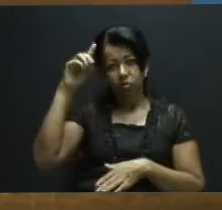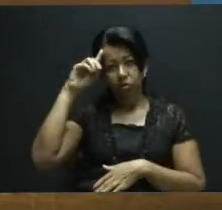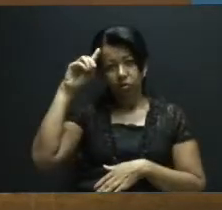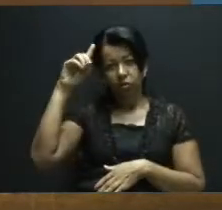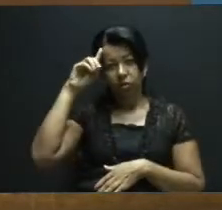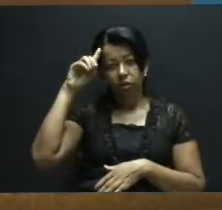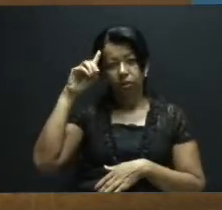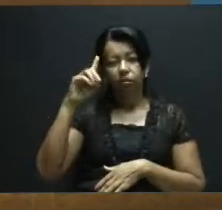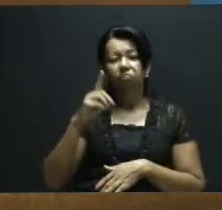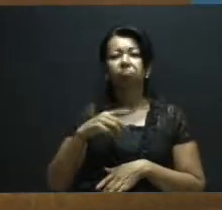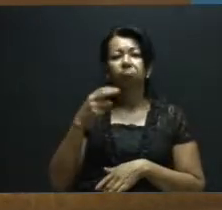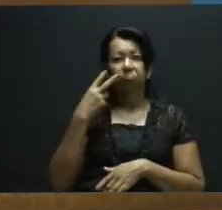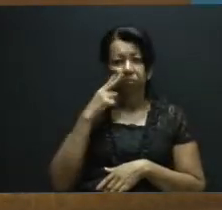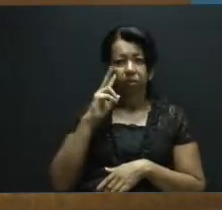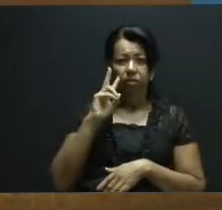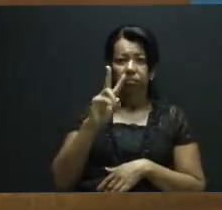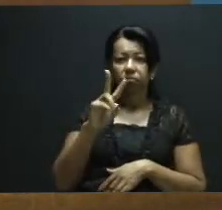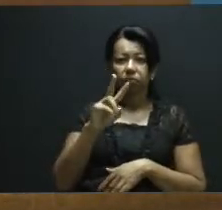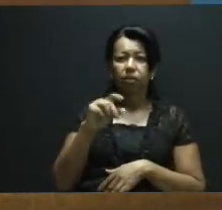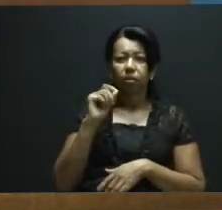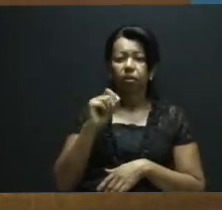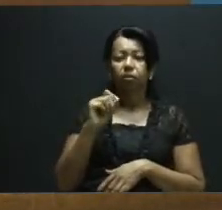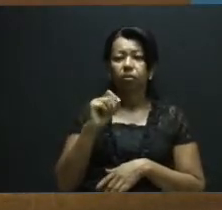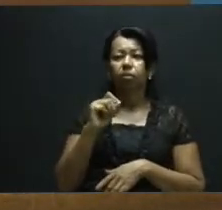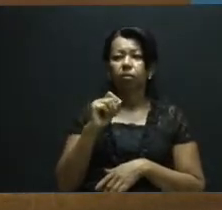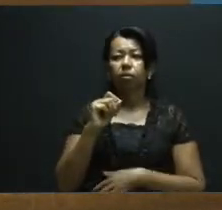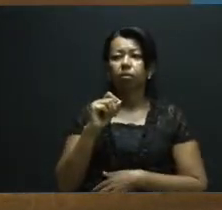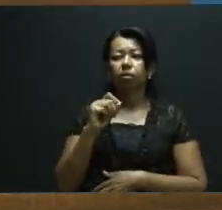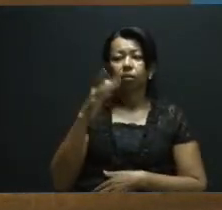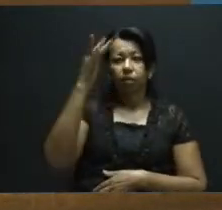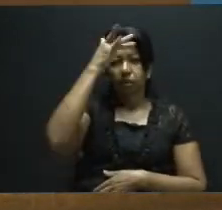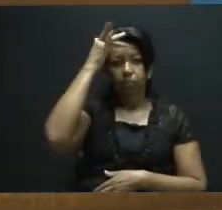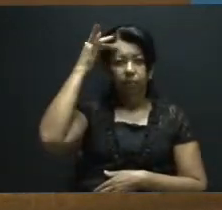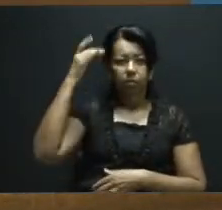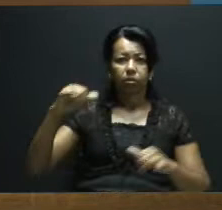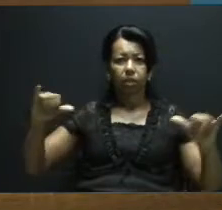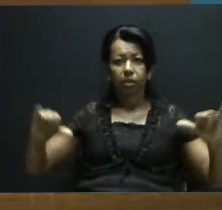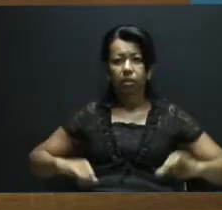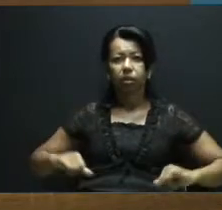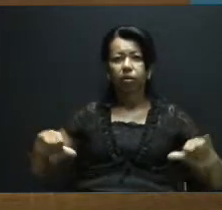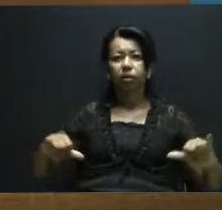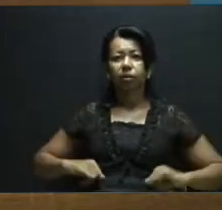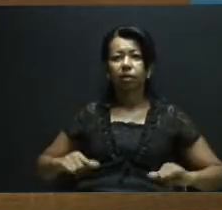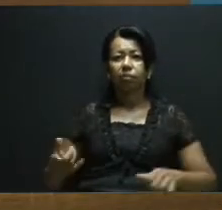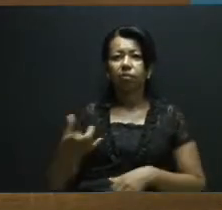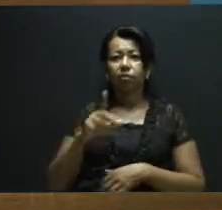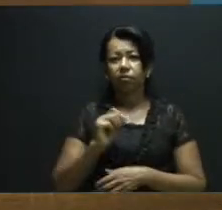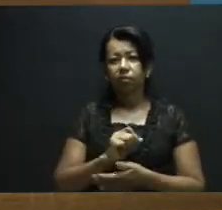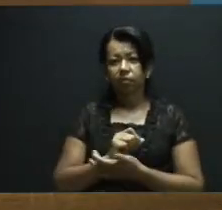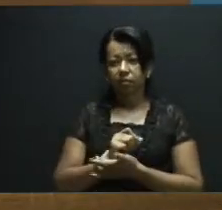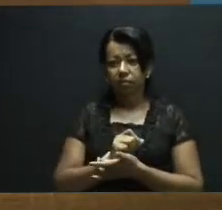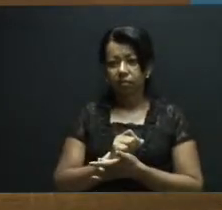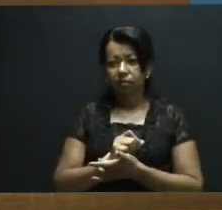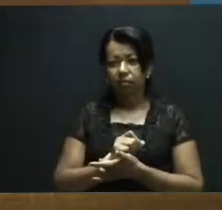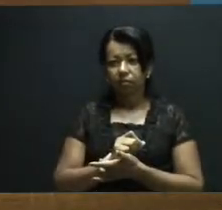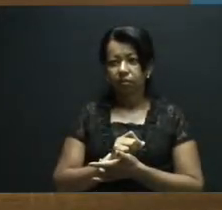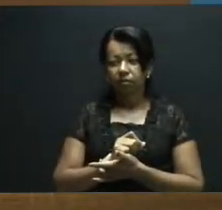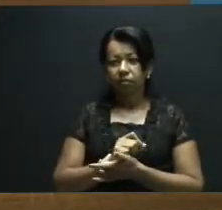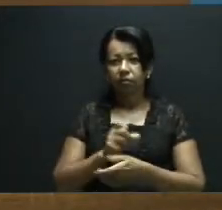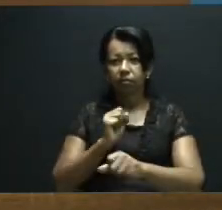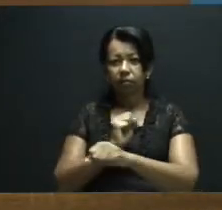encontramos e acabamos nos deparando com pessoas que sofrem acidentes e muitas das vezes elas ficam aguardando